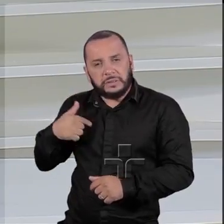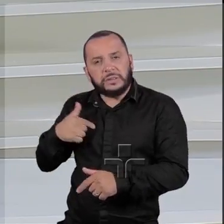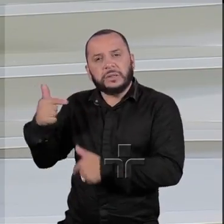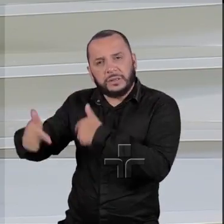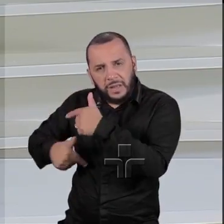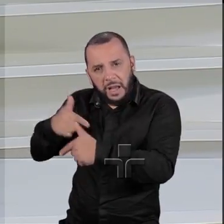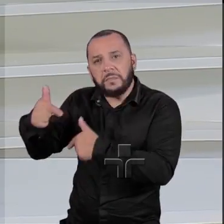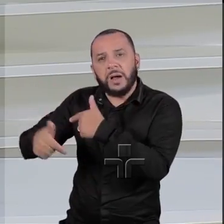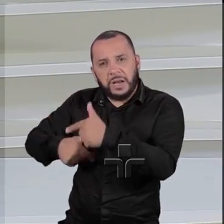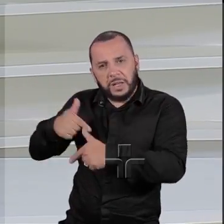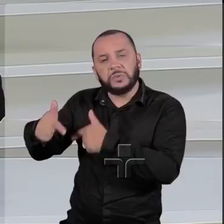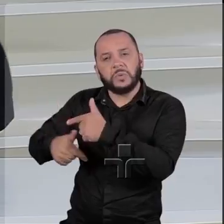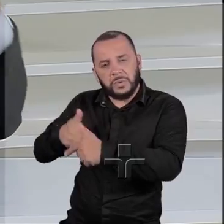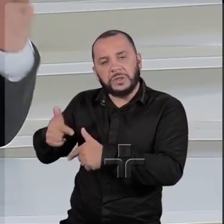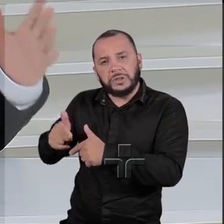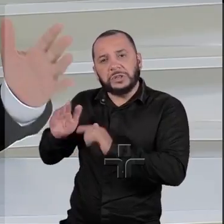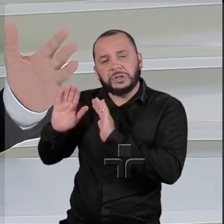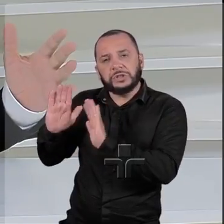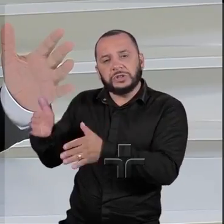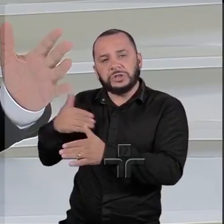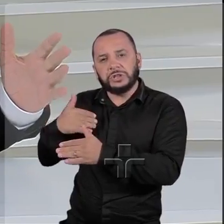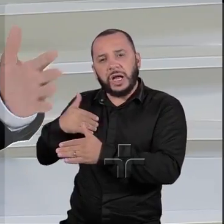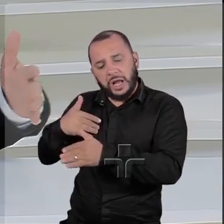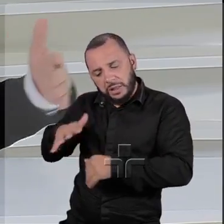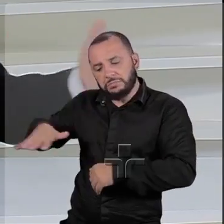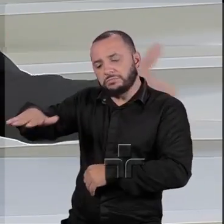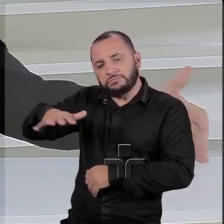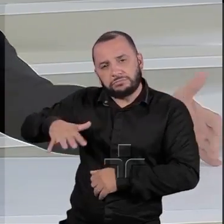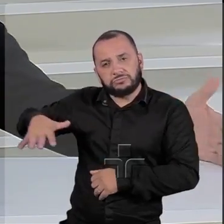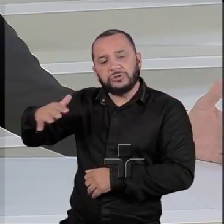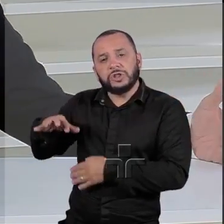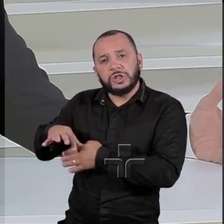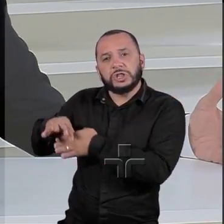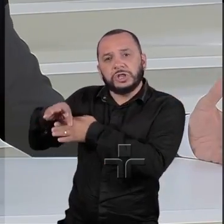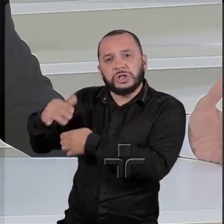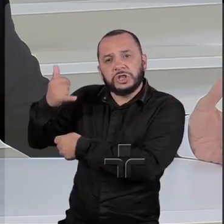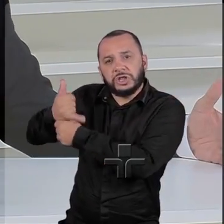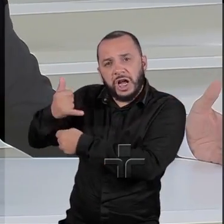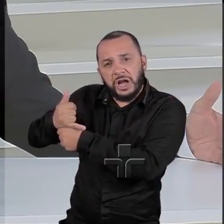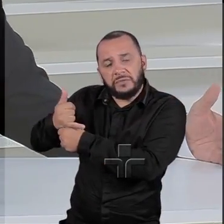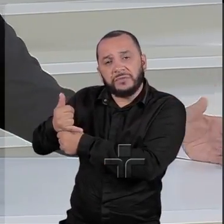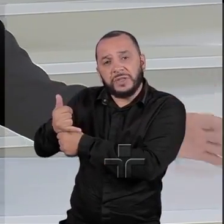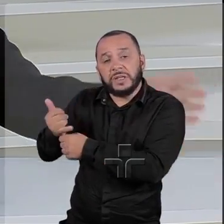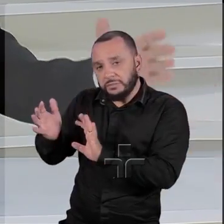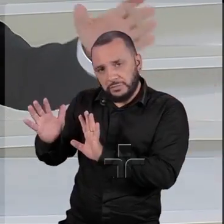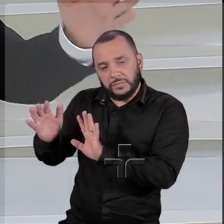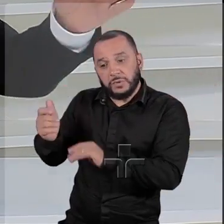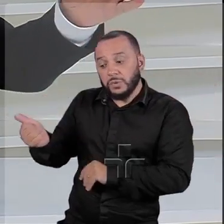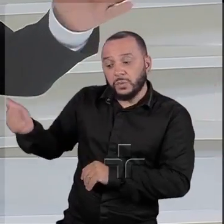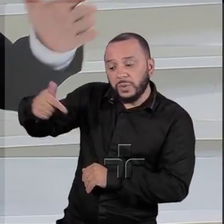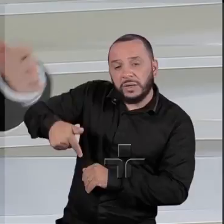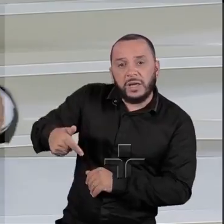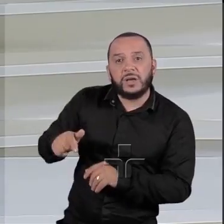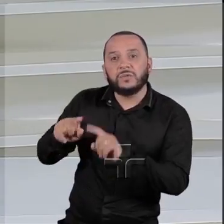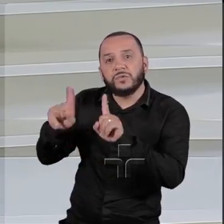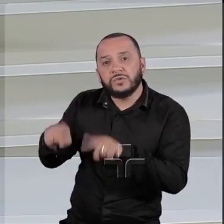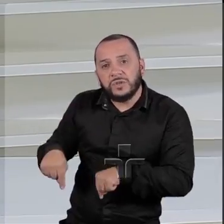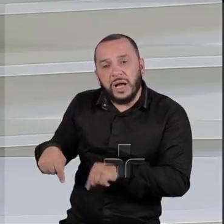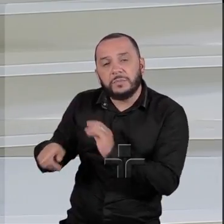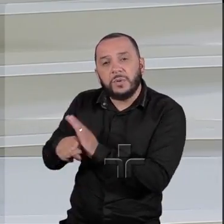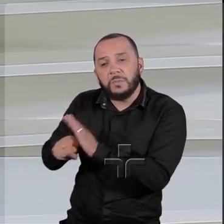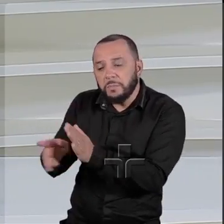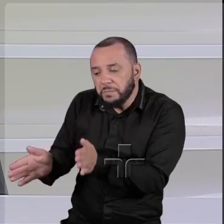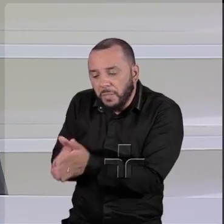assim, posicionados na hierarquia do setor privado do que nos trabalhadores mais pobres. O Maurício não completou.